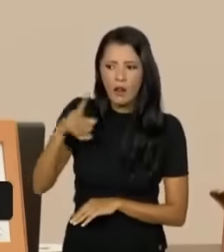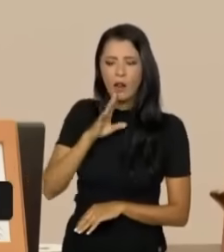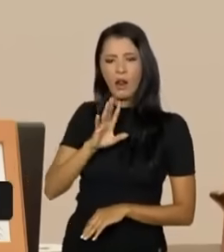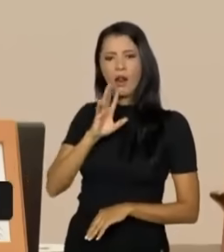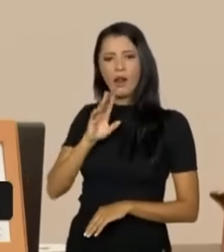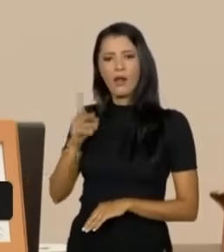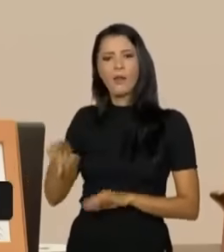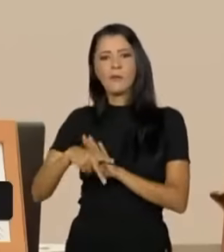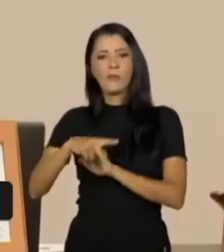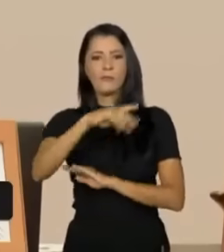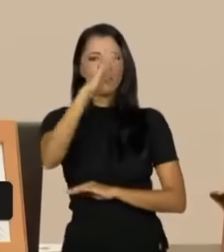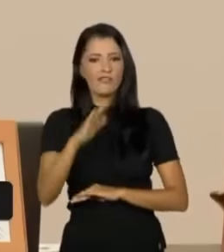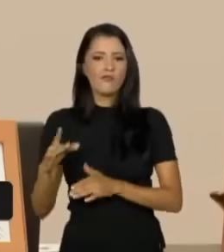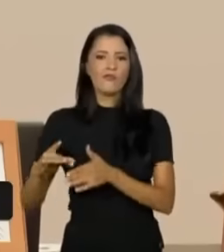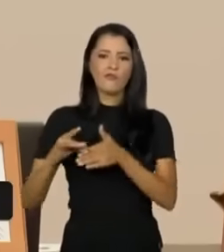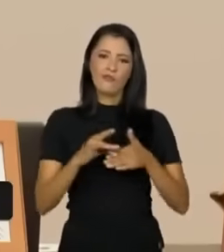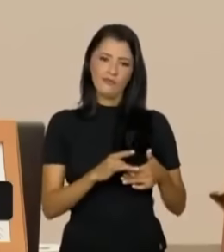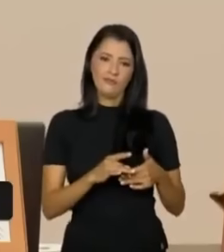essa reunião.